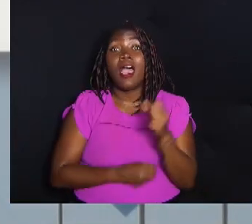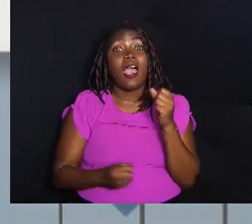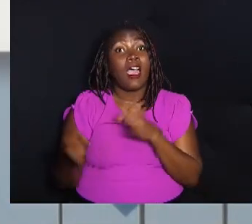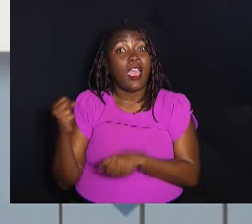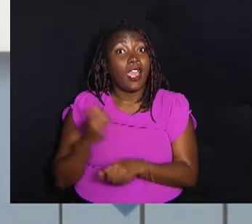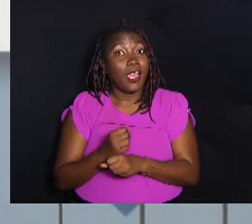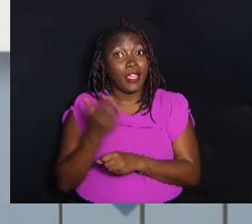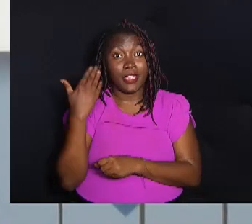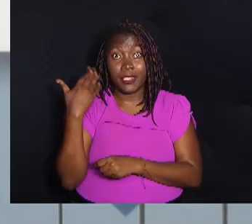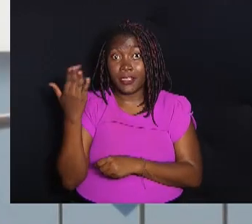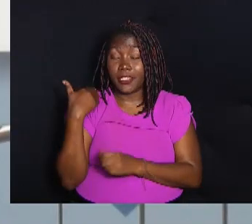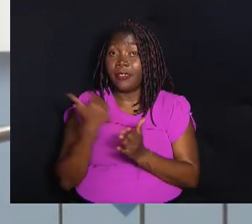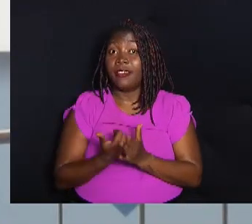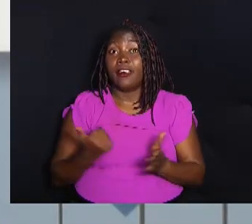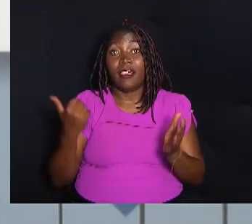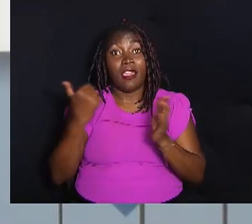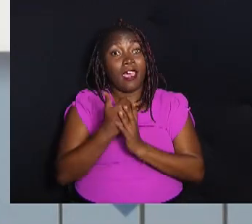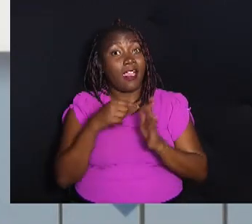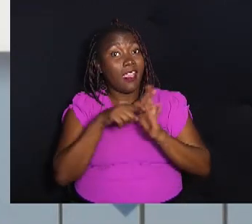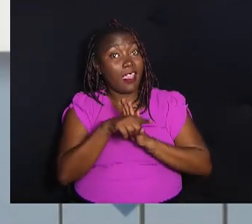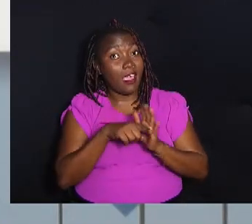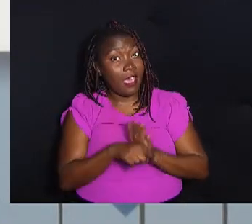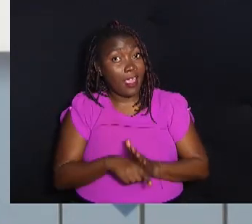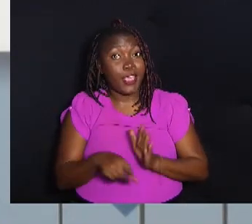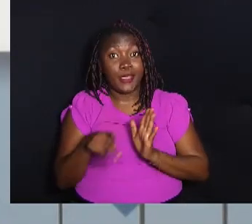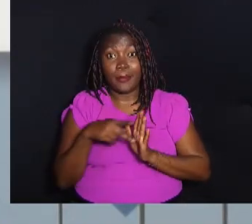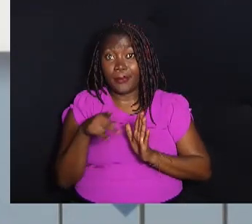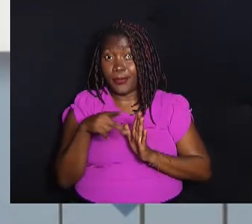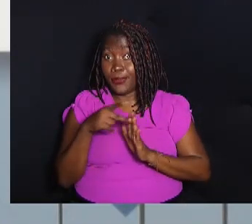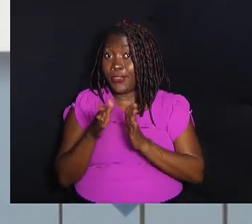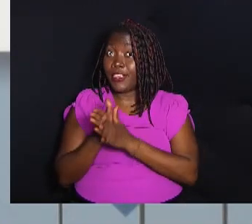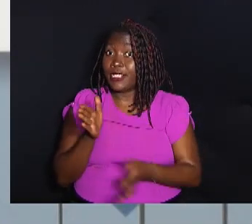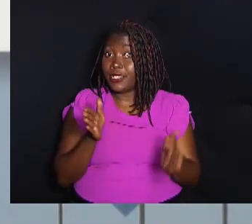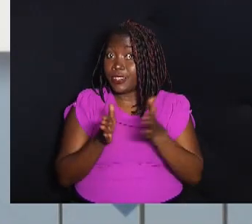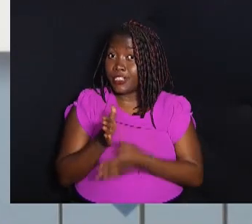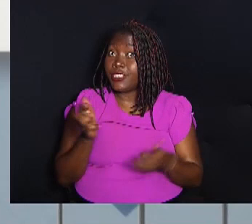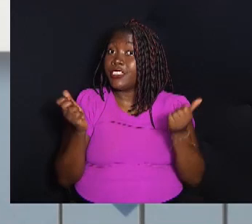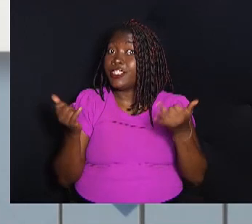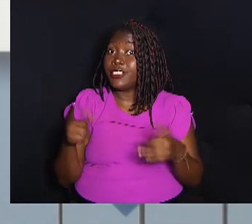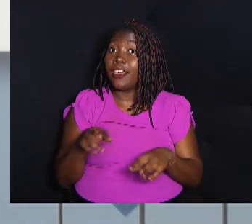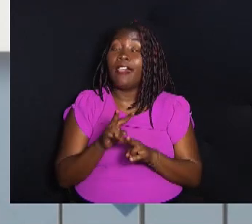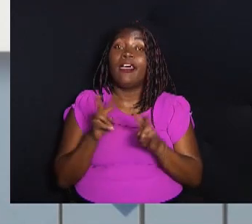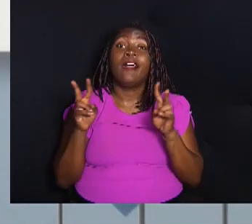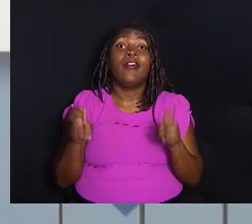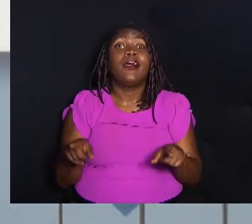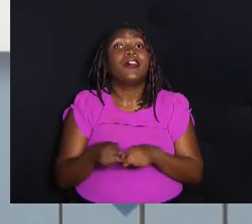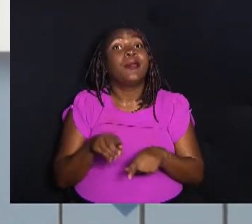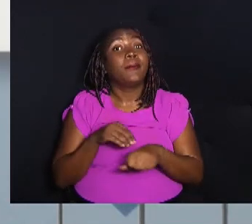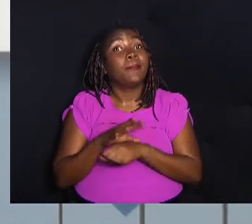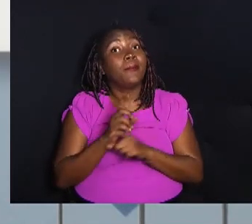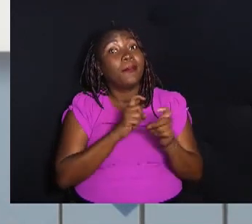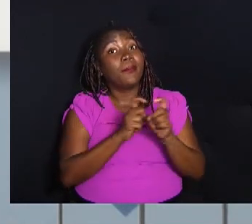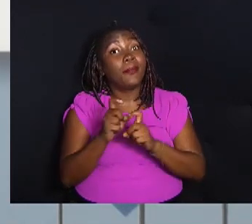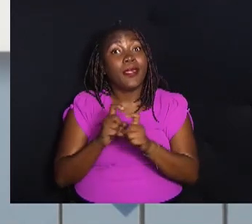além de analisar os projetos que tramitam aqui na Câmara e que versam sobre esse tema também trouxe debates